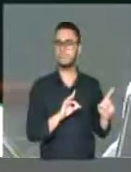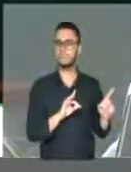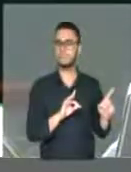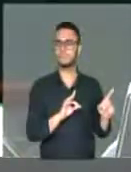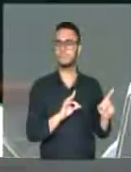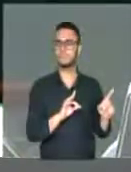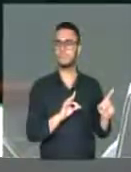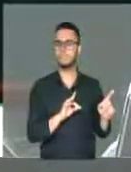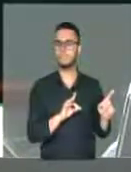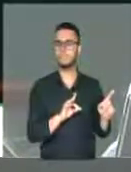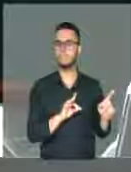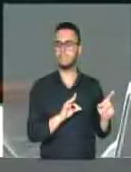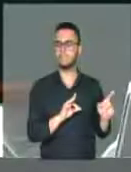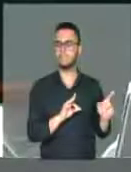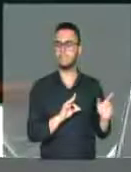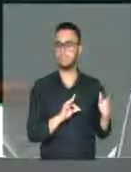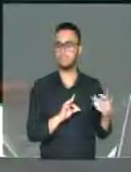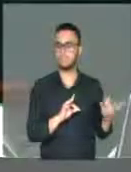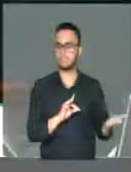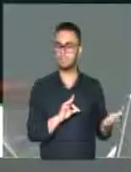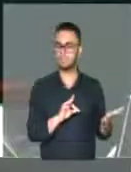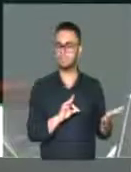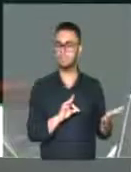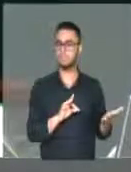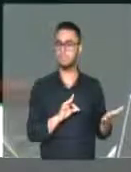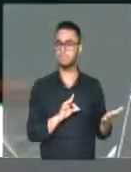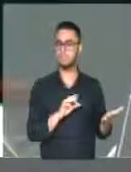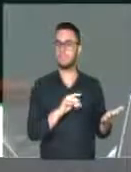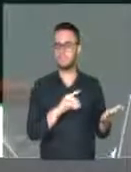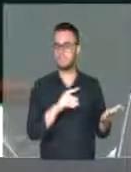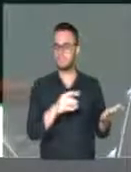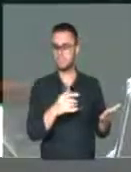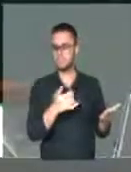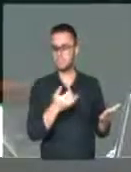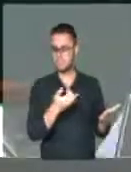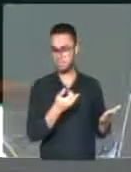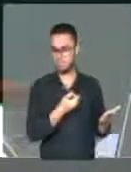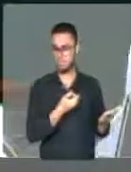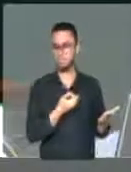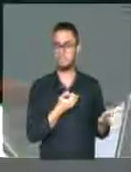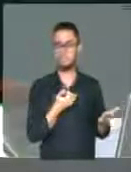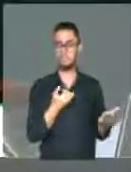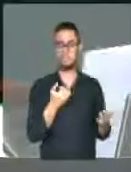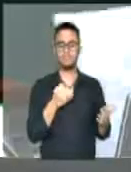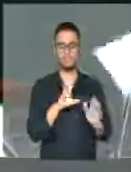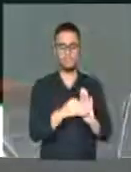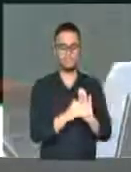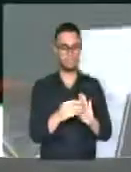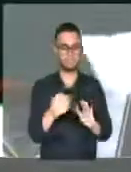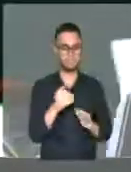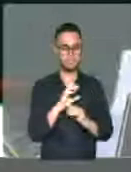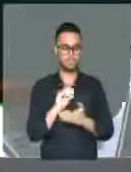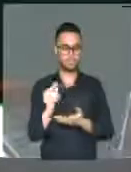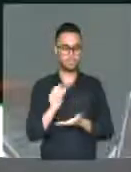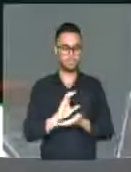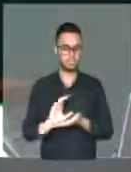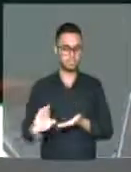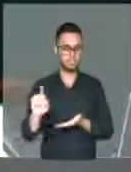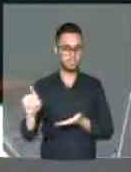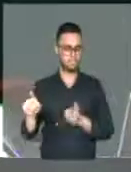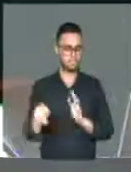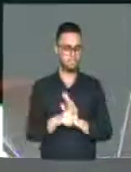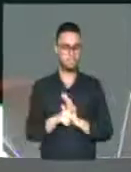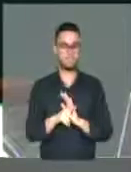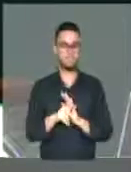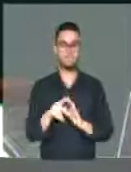ele mostrando... falando das emendas, dos recursos que ele repassou para os hospitais e as